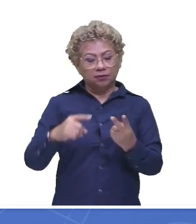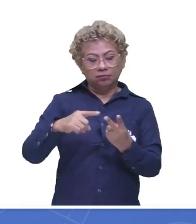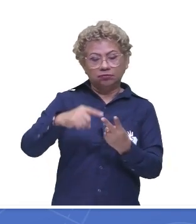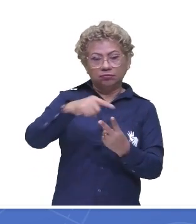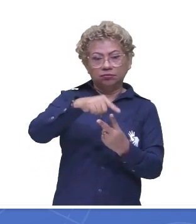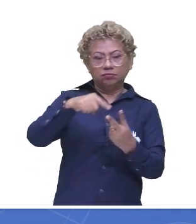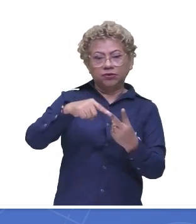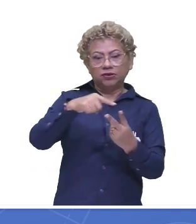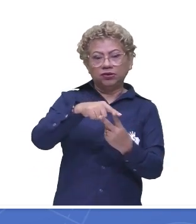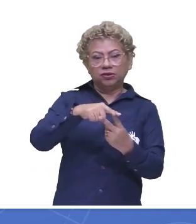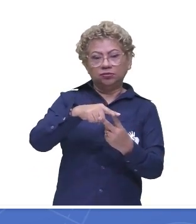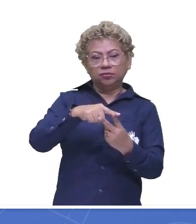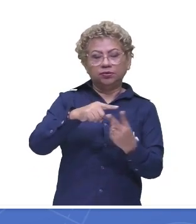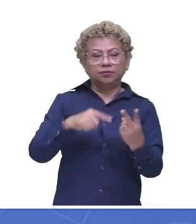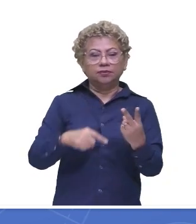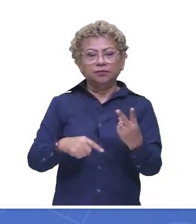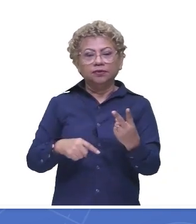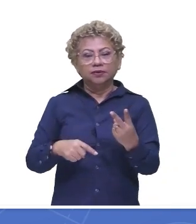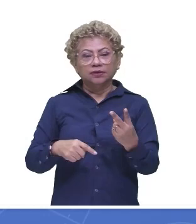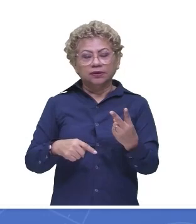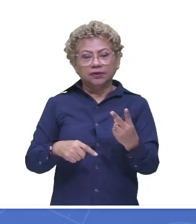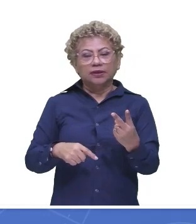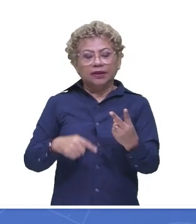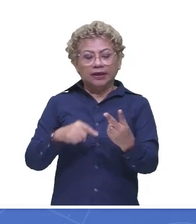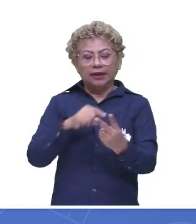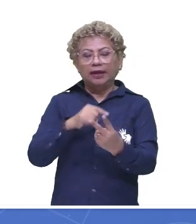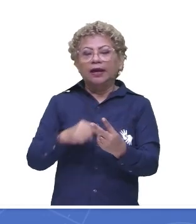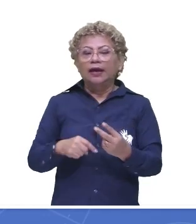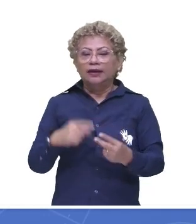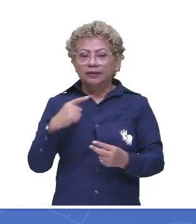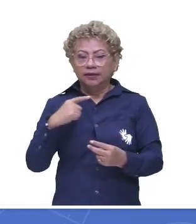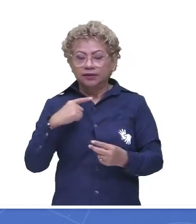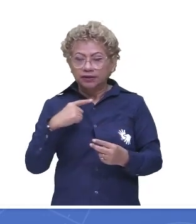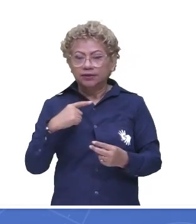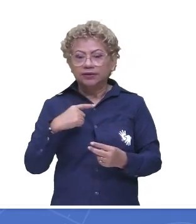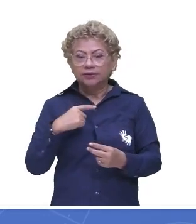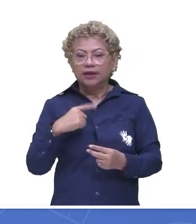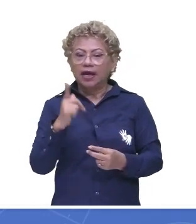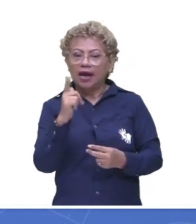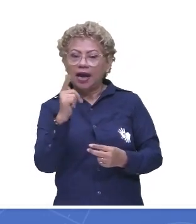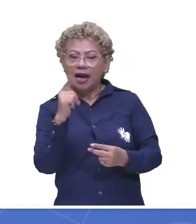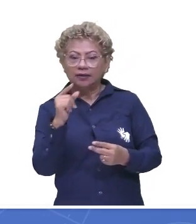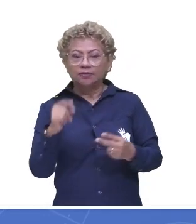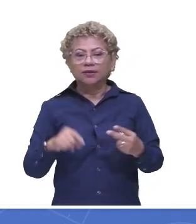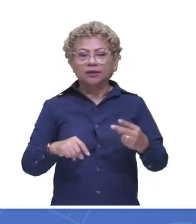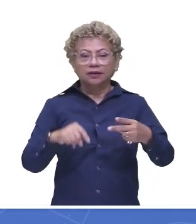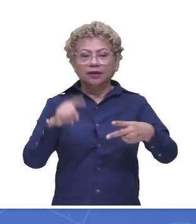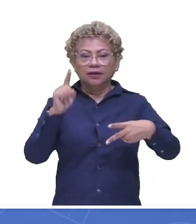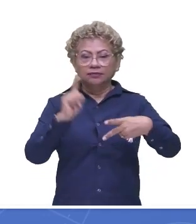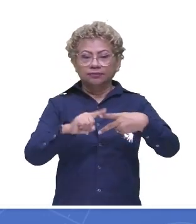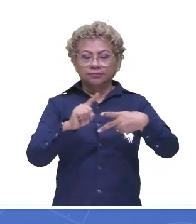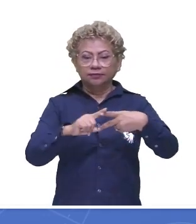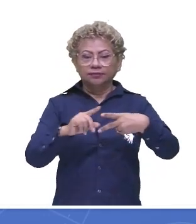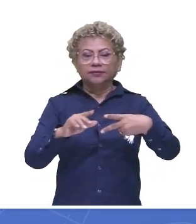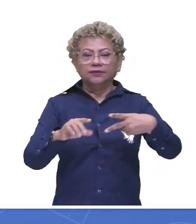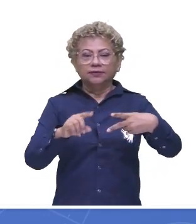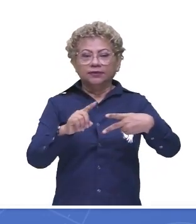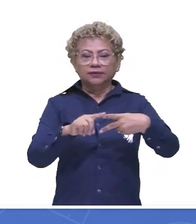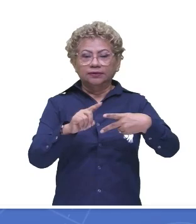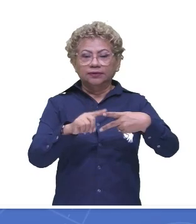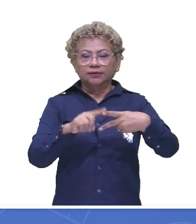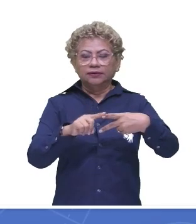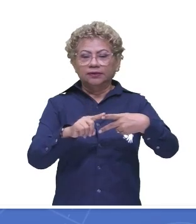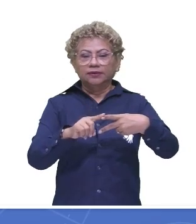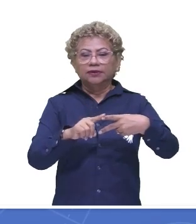aí, nós pegamos uma substância, que é a água, e nós verificamos qual é o calor latente de fusão, 80 calorias